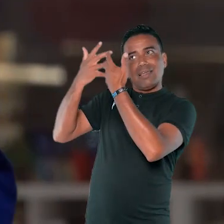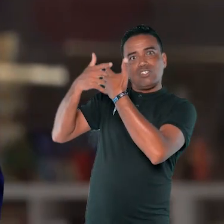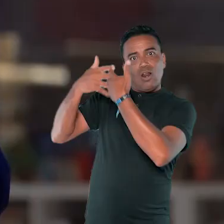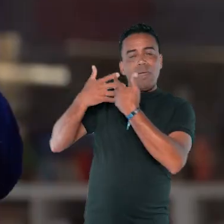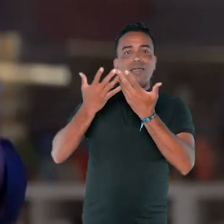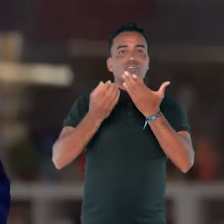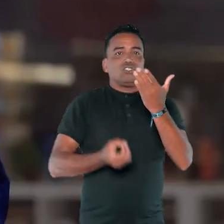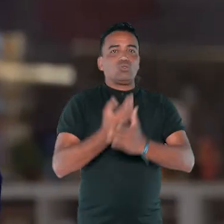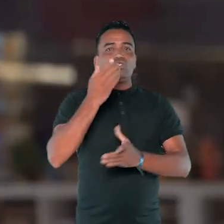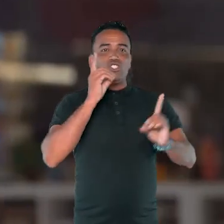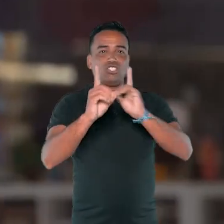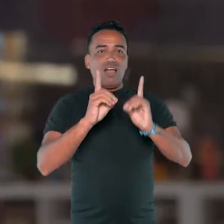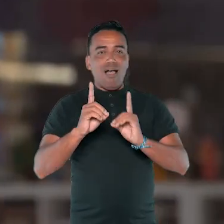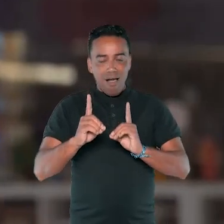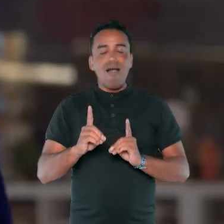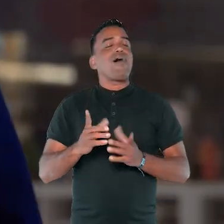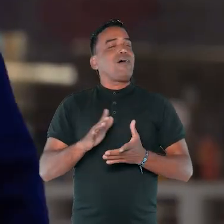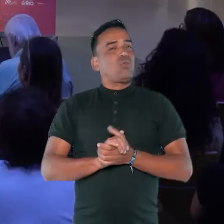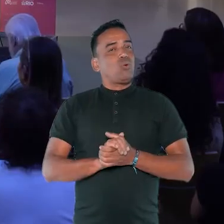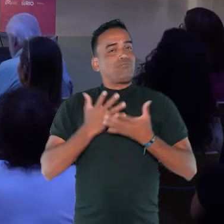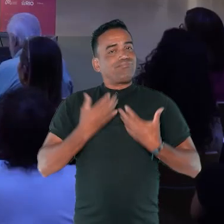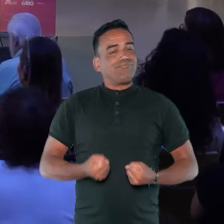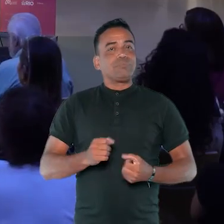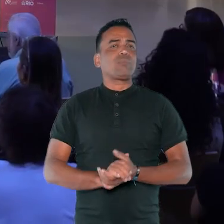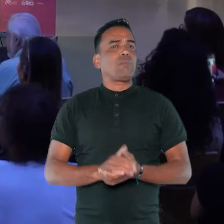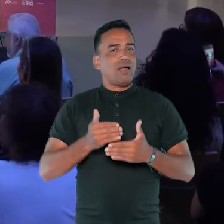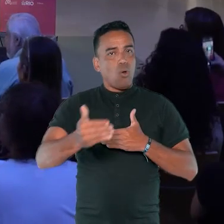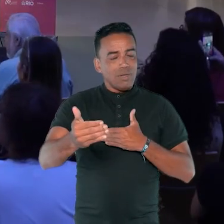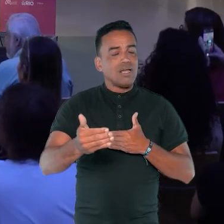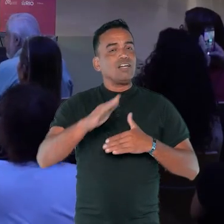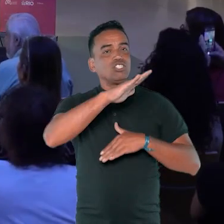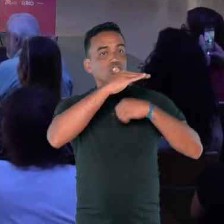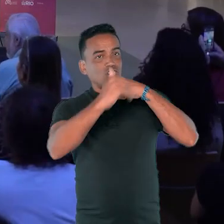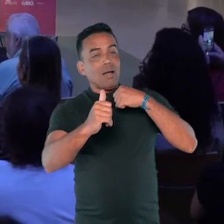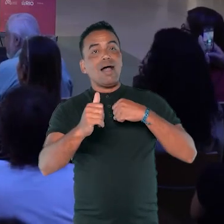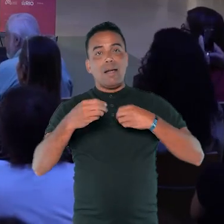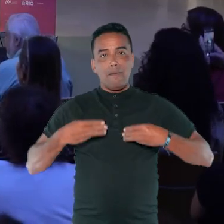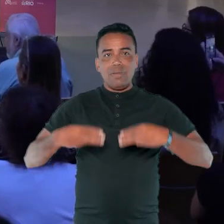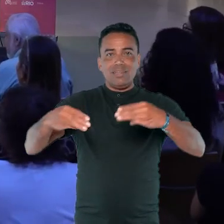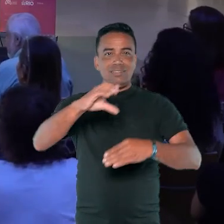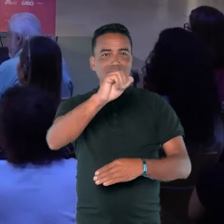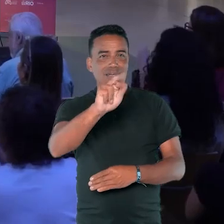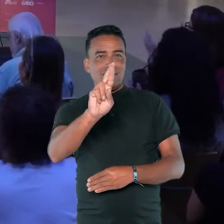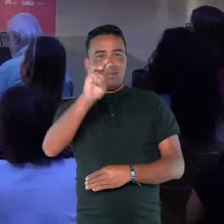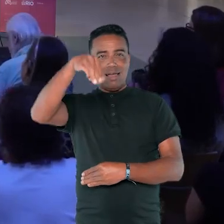gera o diálogo e a tolerância. Então, para começar, queria chamar a ministra Carmen Lúcia, que muito nos honra aqui